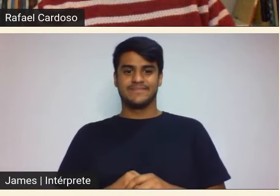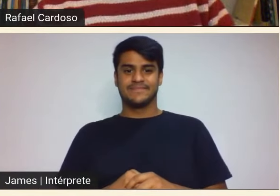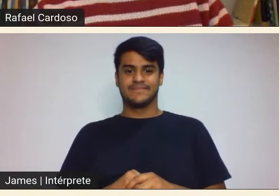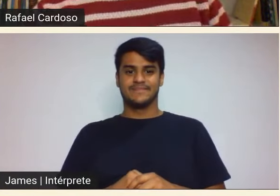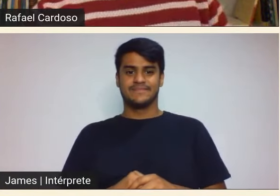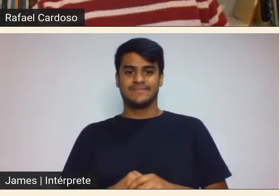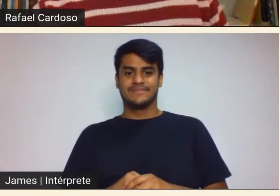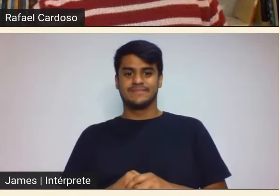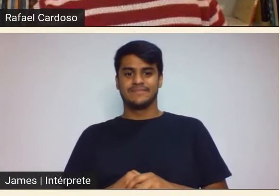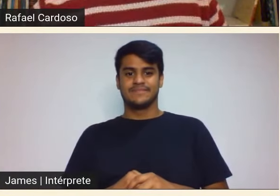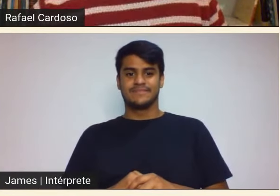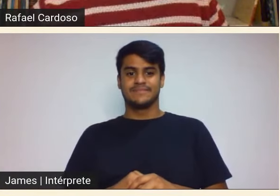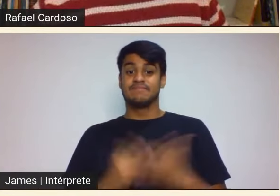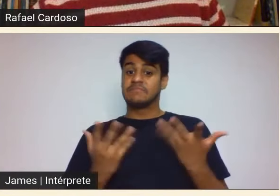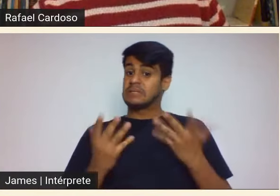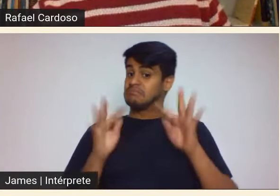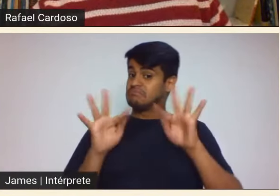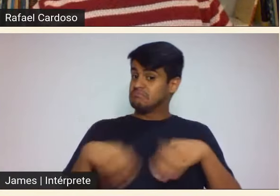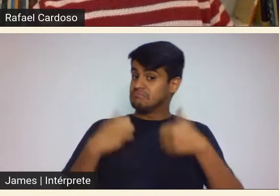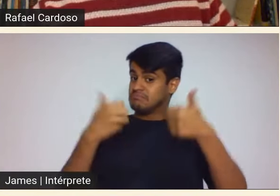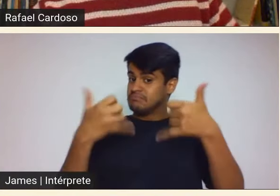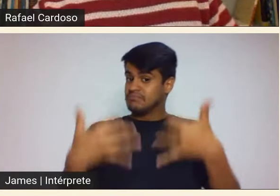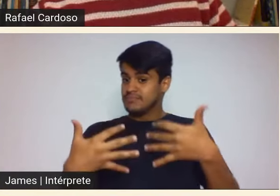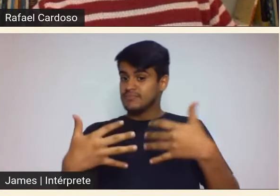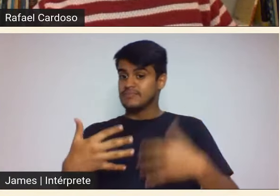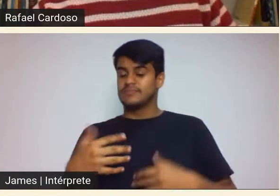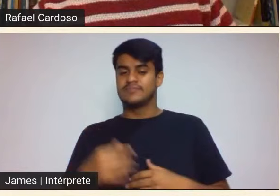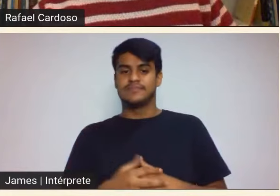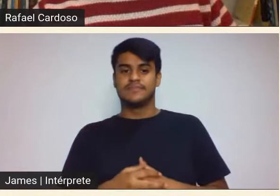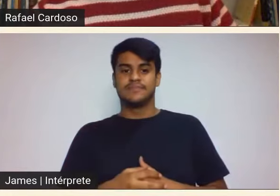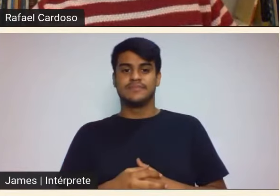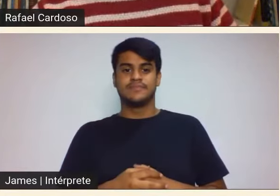Se Ei, vocês quiserem dizer Renata, algo, Rafael, temos todo minutos. mundo.